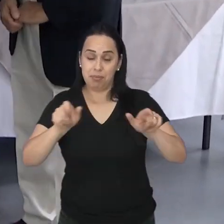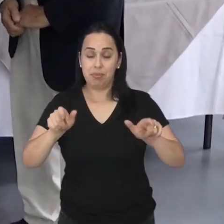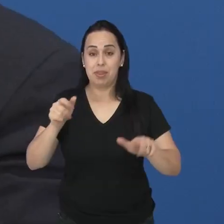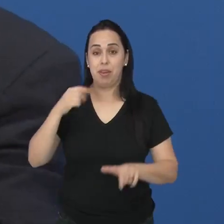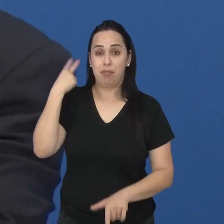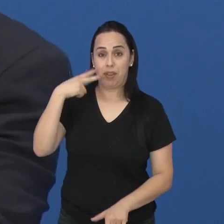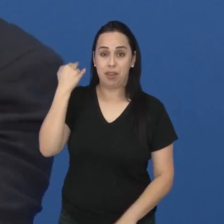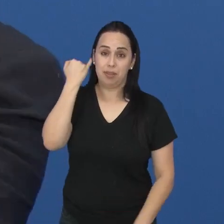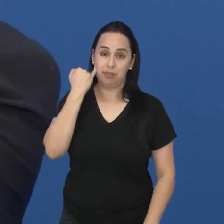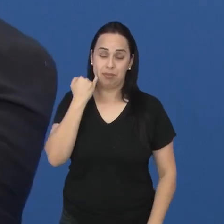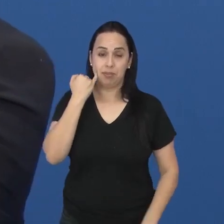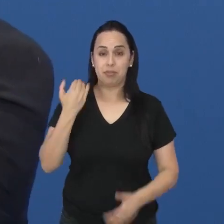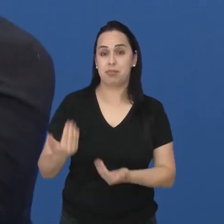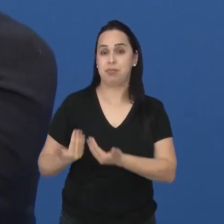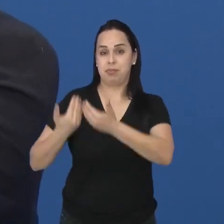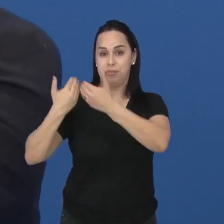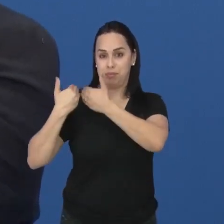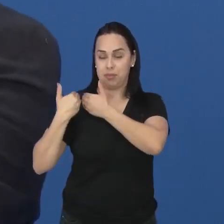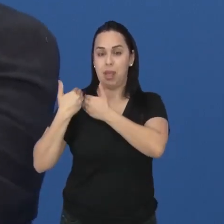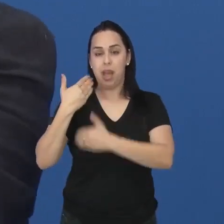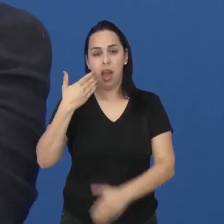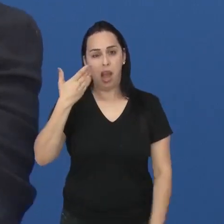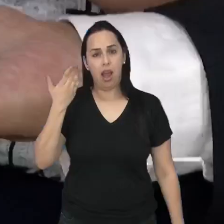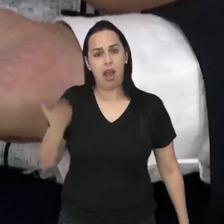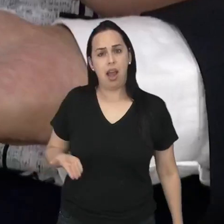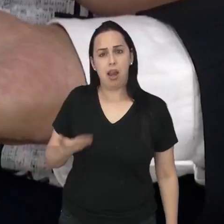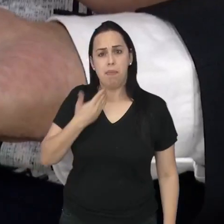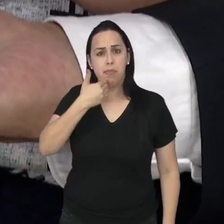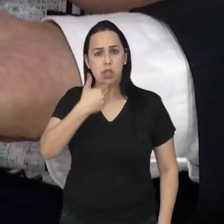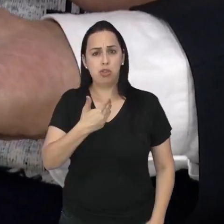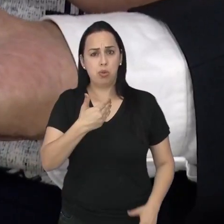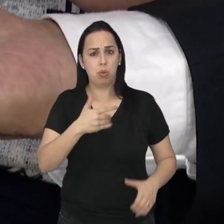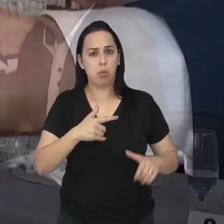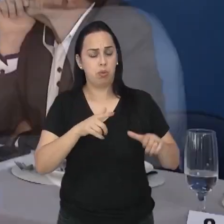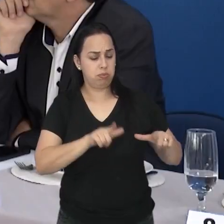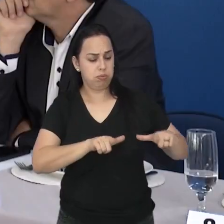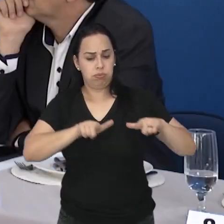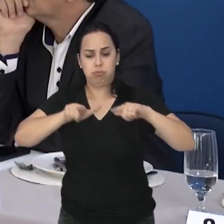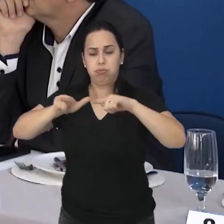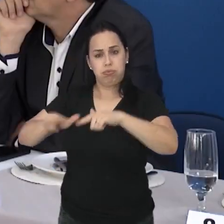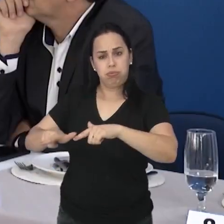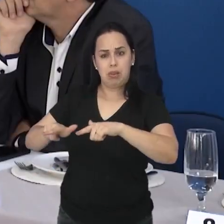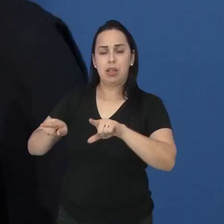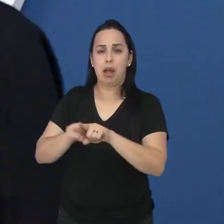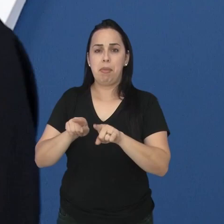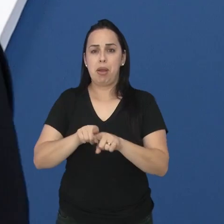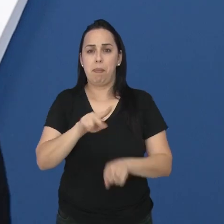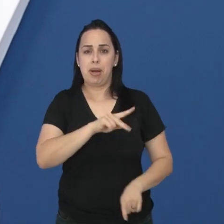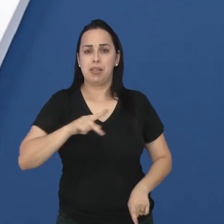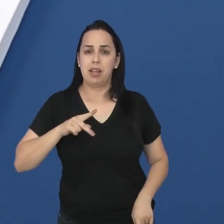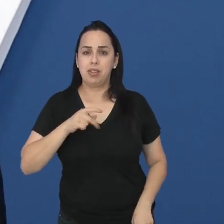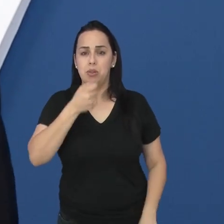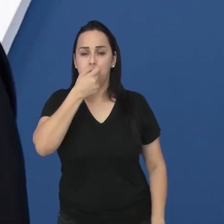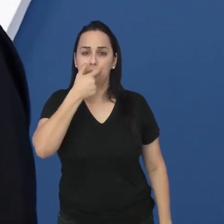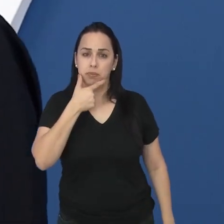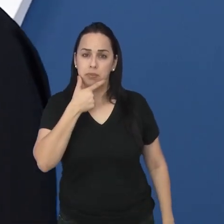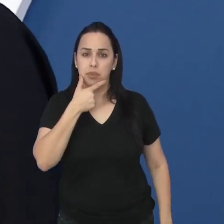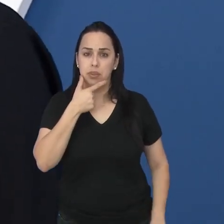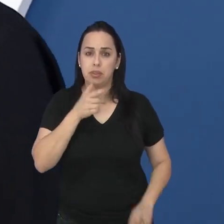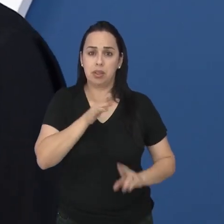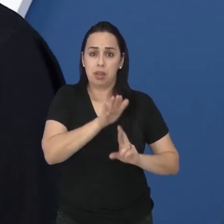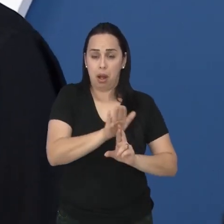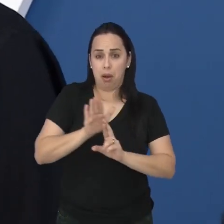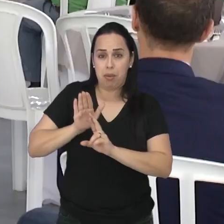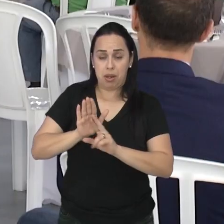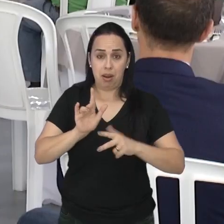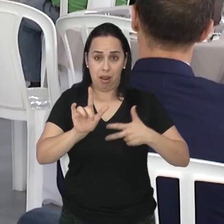pessoas. Zé Luiz, parlamentar responsável por solicitar a entrega da medalha, e o presidente da Câmara, Roberto do Eleven,